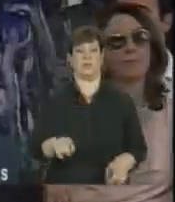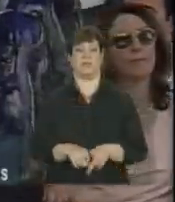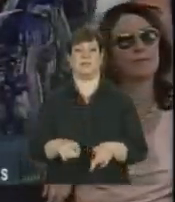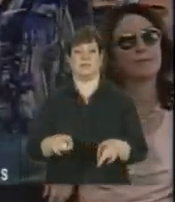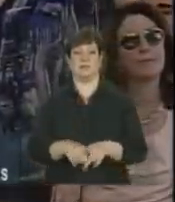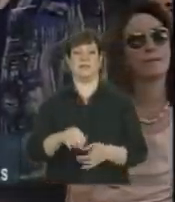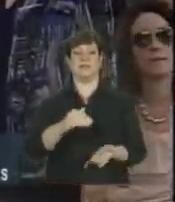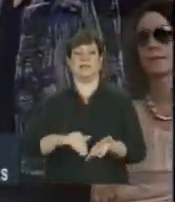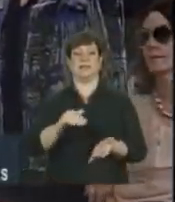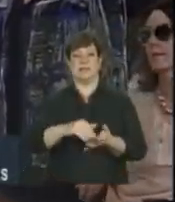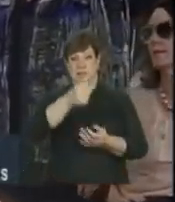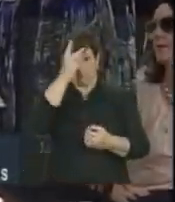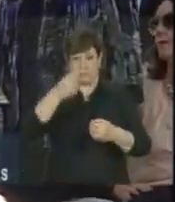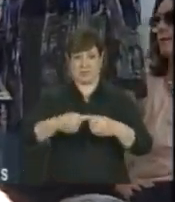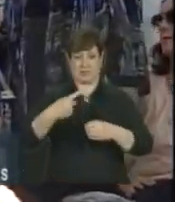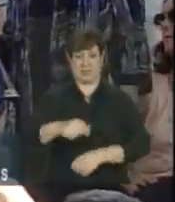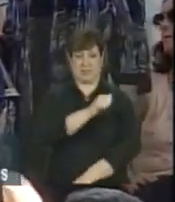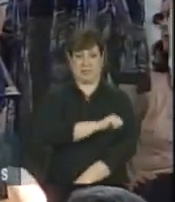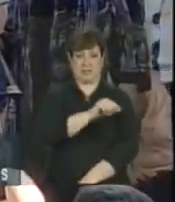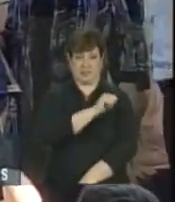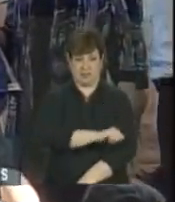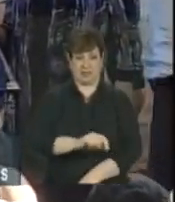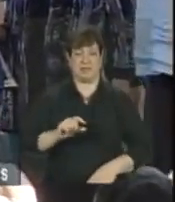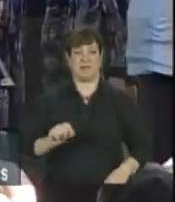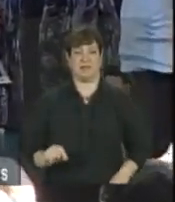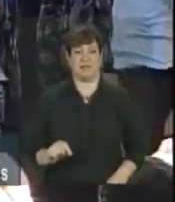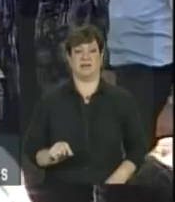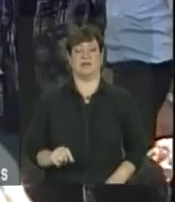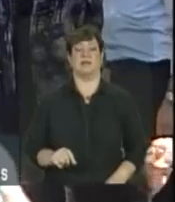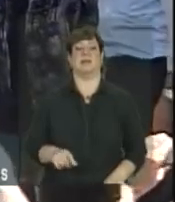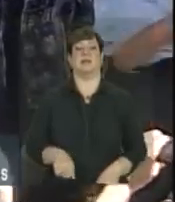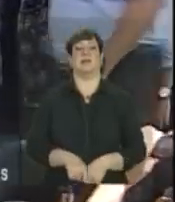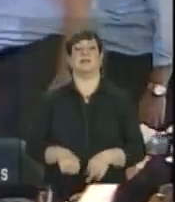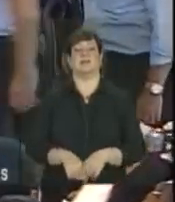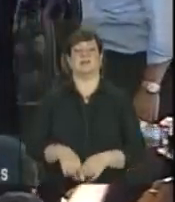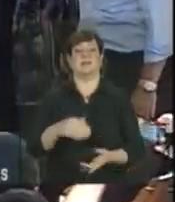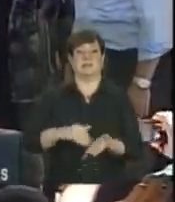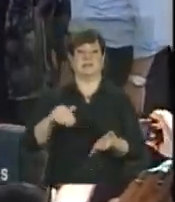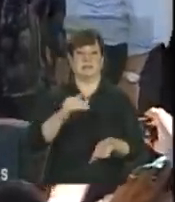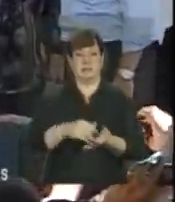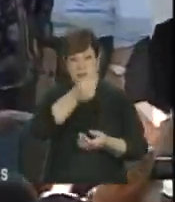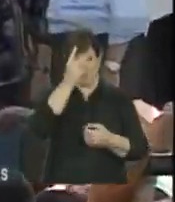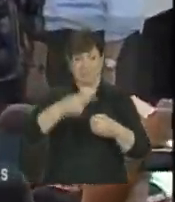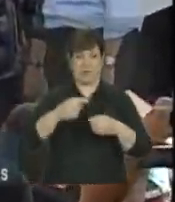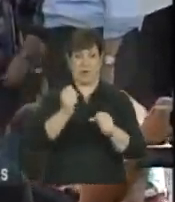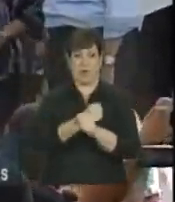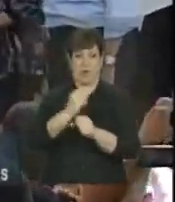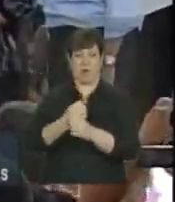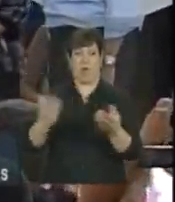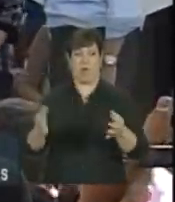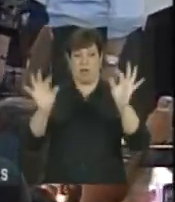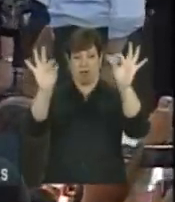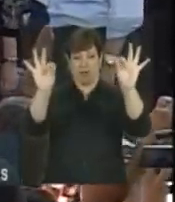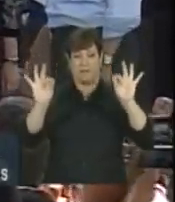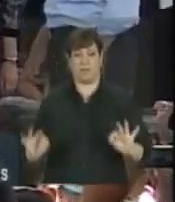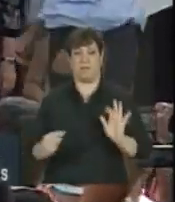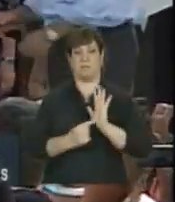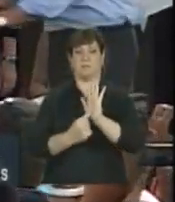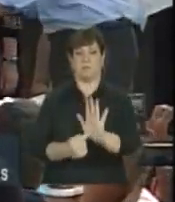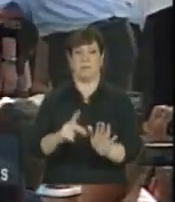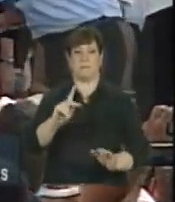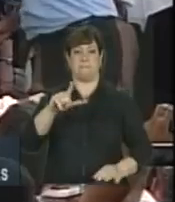secretário municipal de Saúde do Rio de Janeiro, Hans Doma, e o secretário municipal de Obras, Alexandre Pinto, a descerrarem a placa